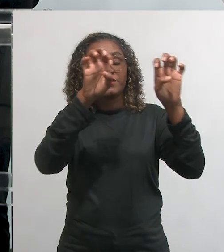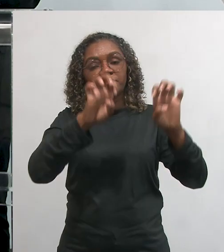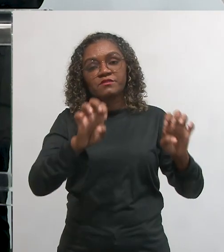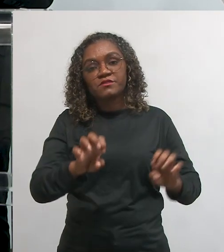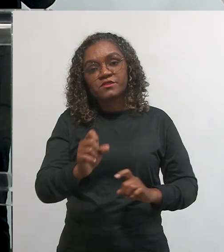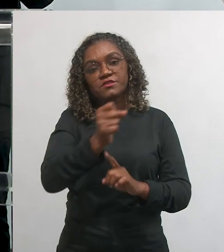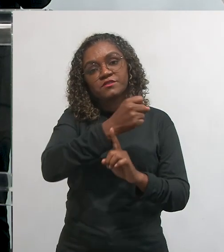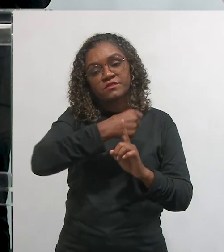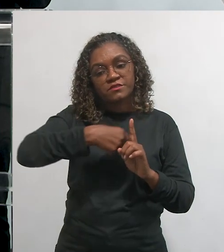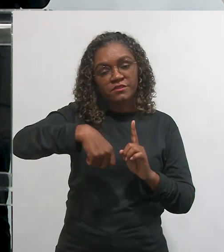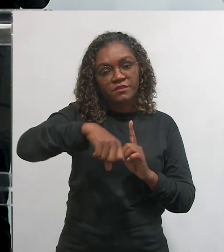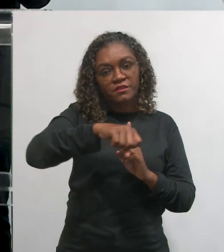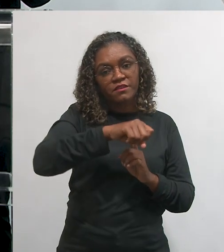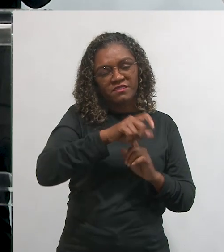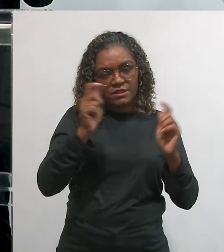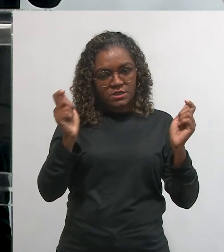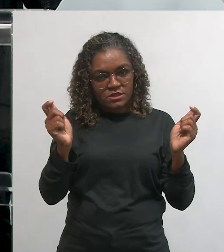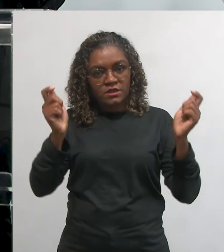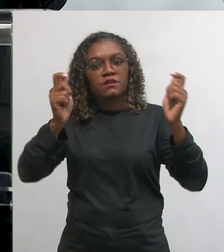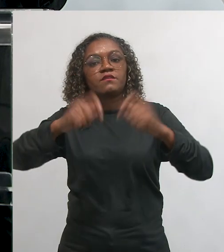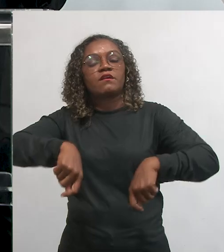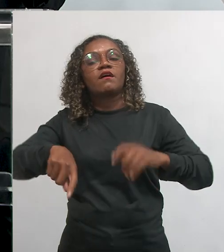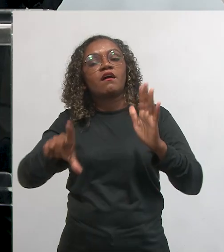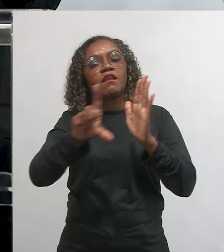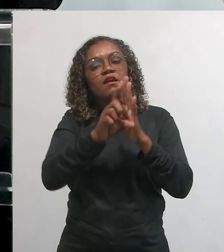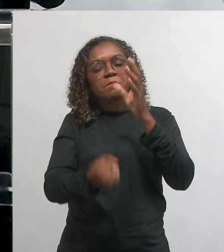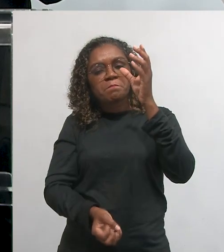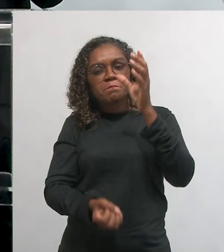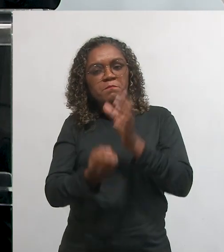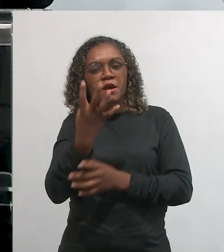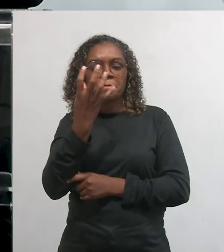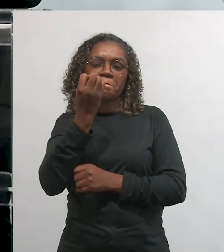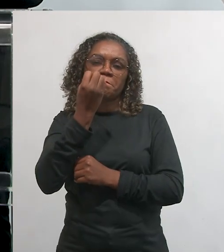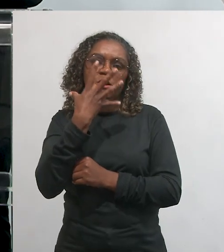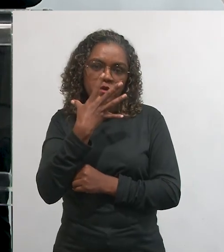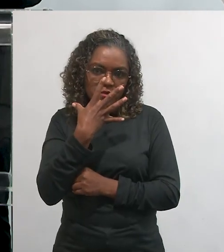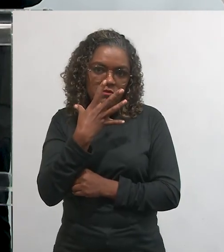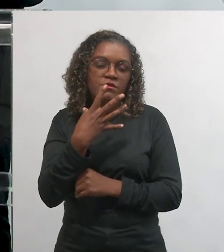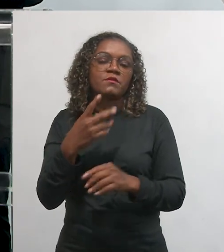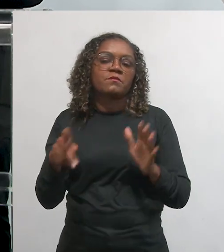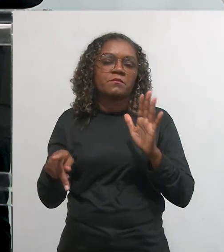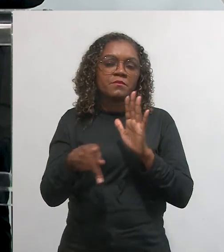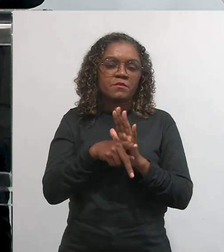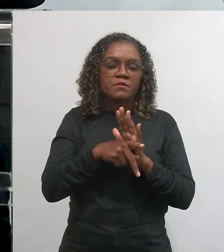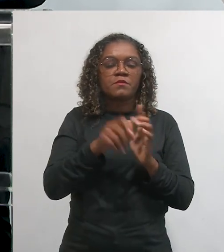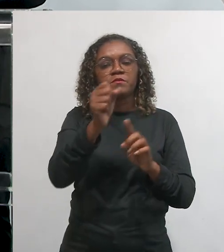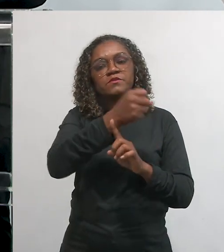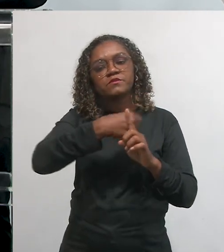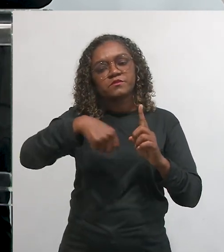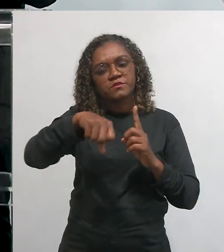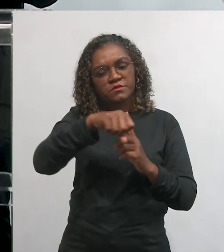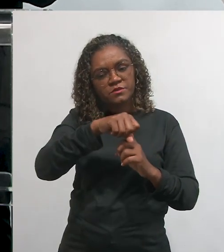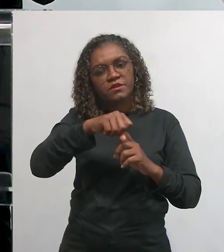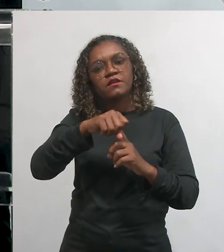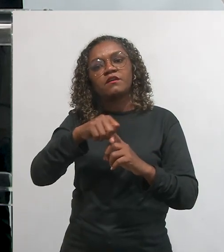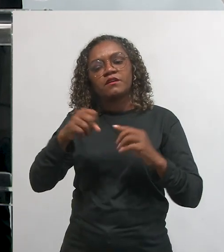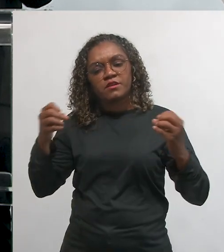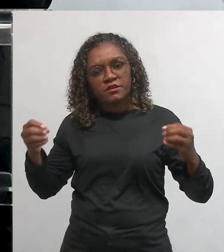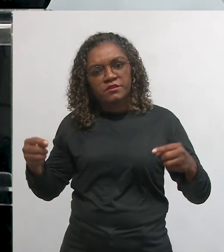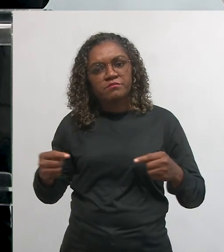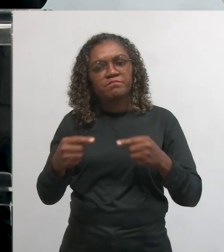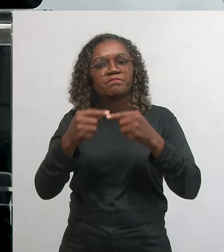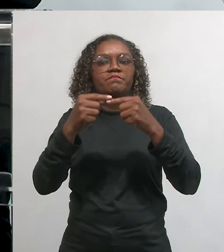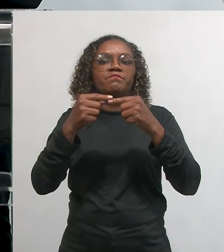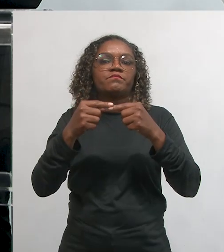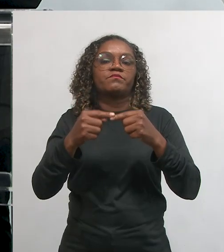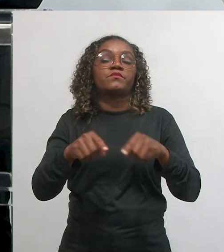estrutura social. Essa estrutura social é capaz de criar leis boas e eficientes para que a sociedade como um